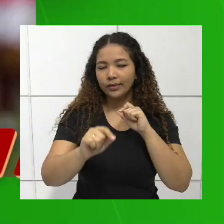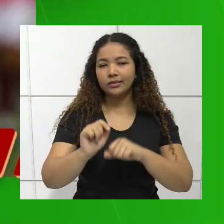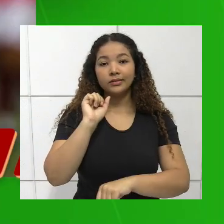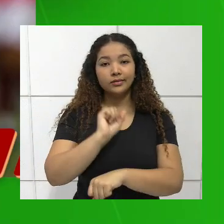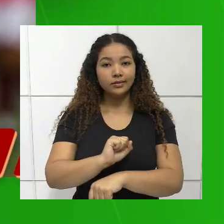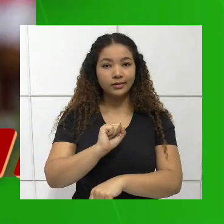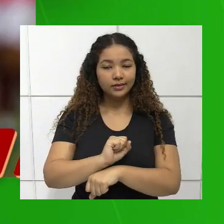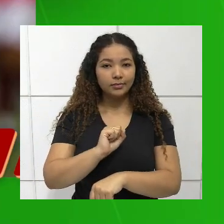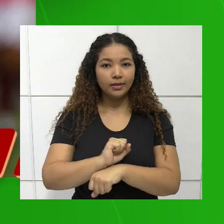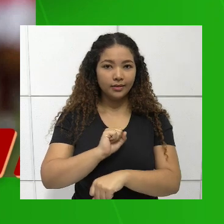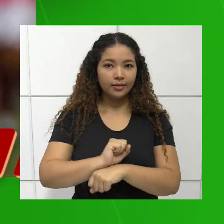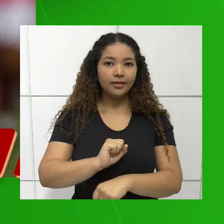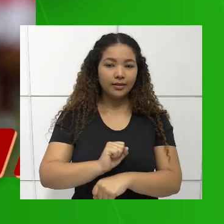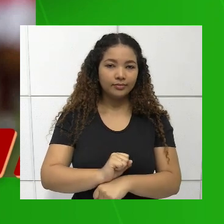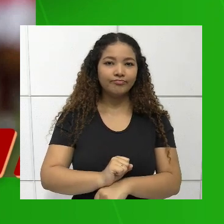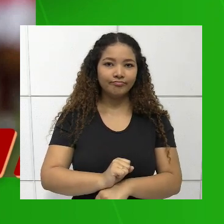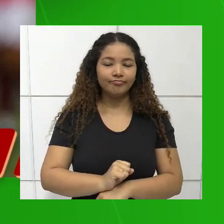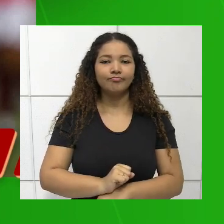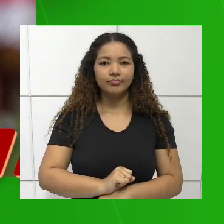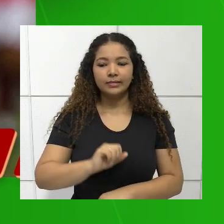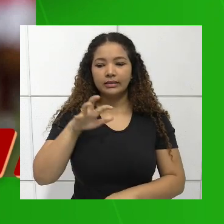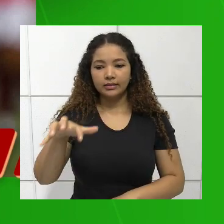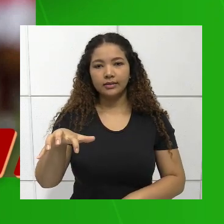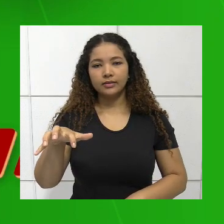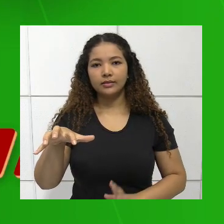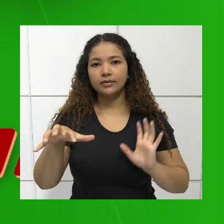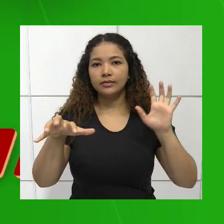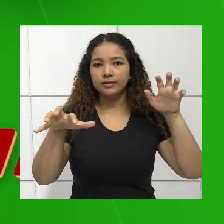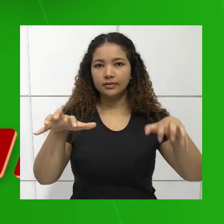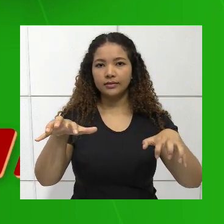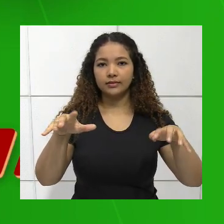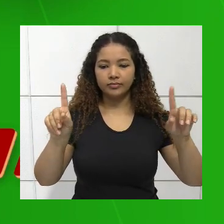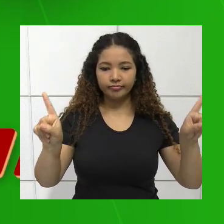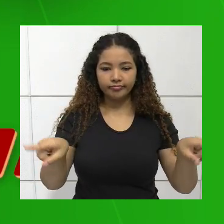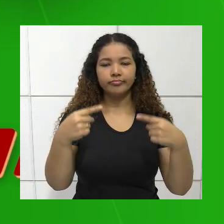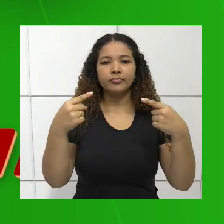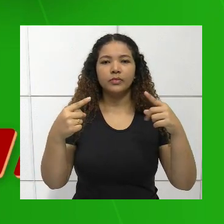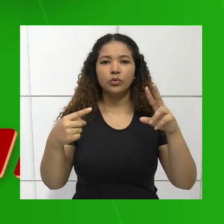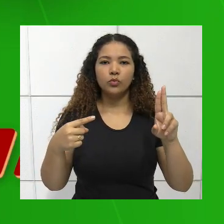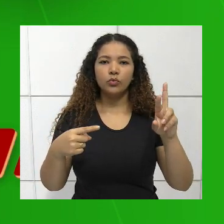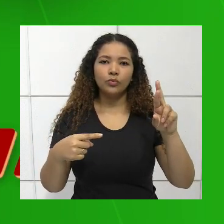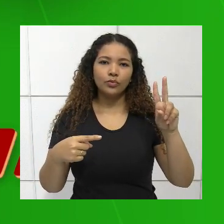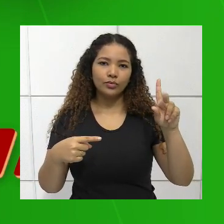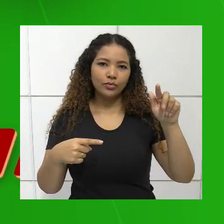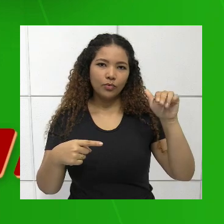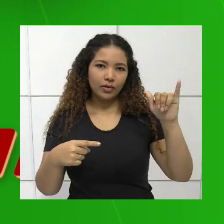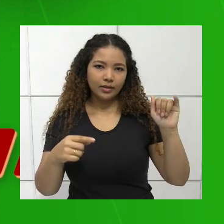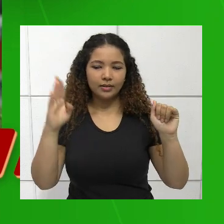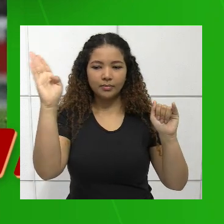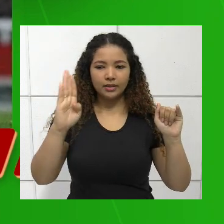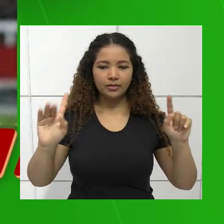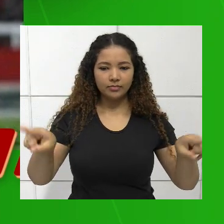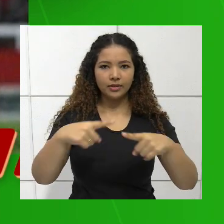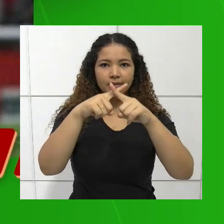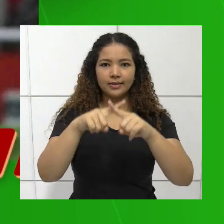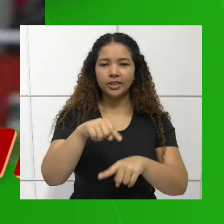para conferir a postura que terá o Brasil ao encarar o Uruguai no próximo dia 17 de